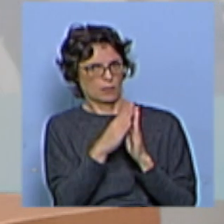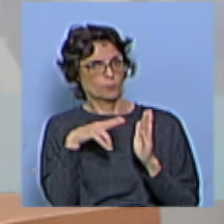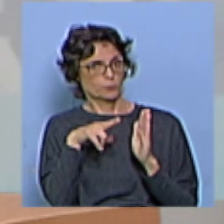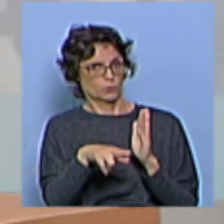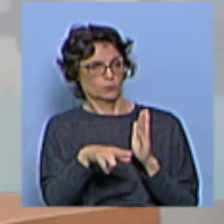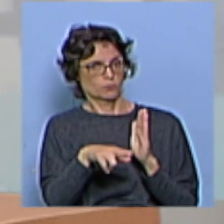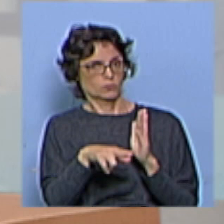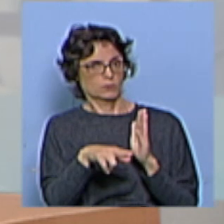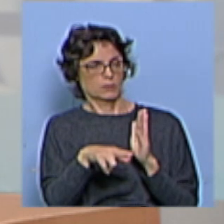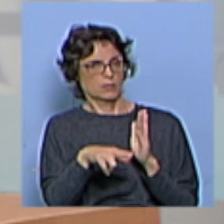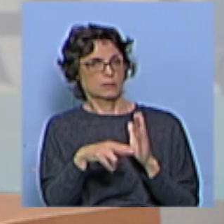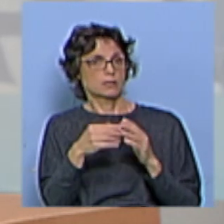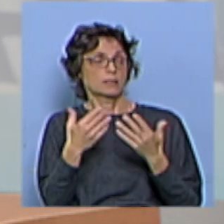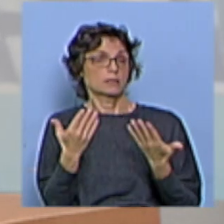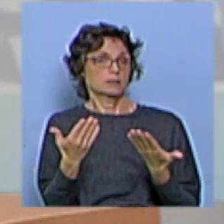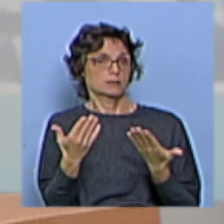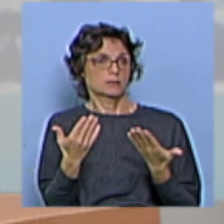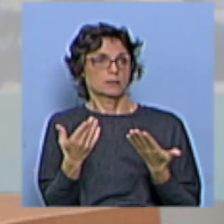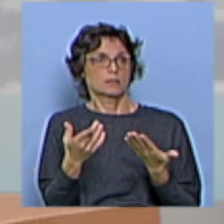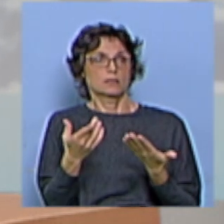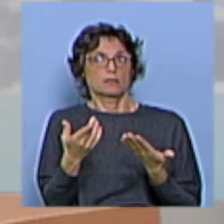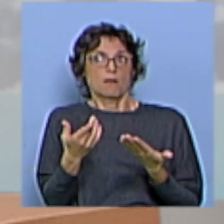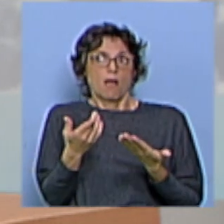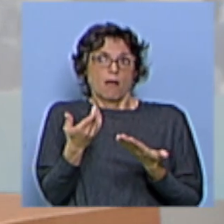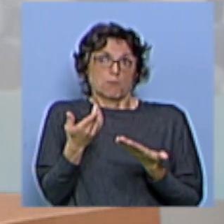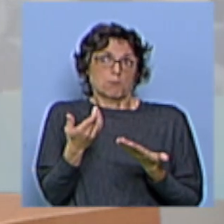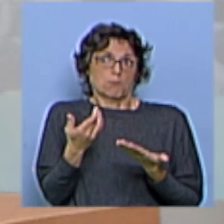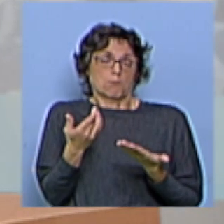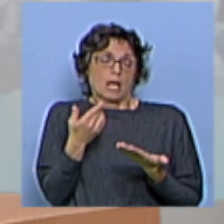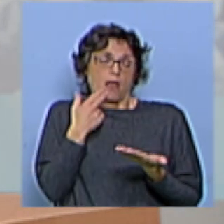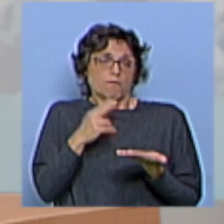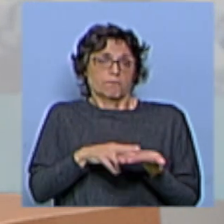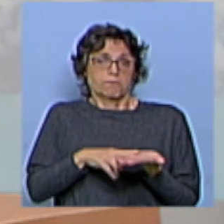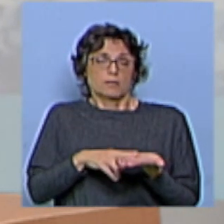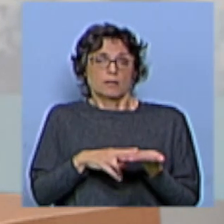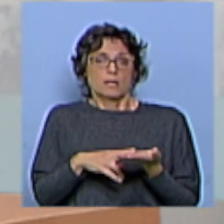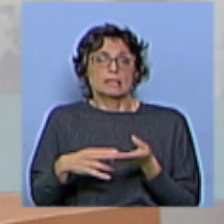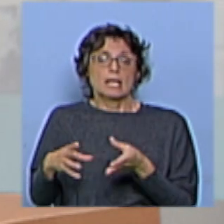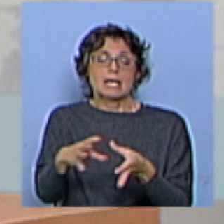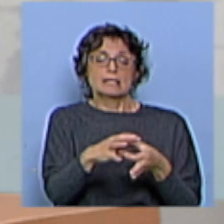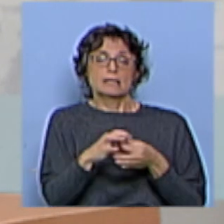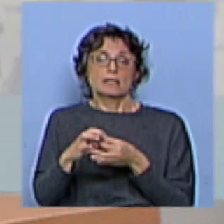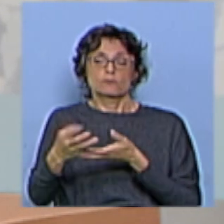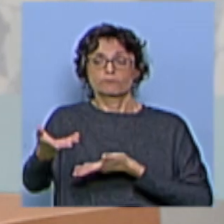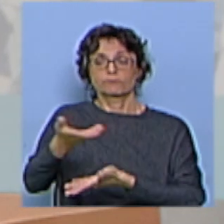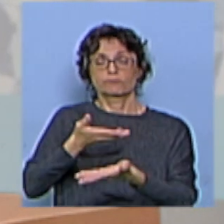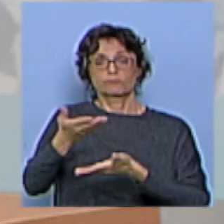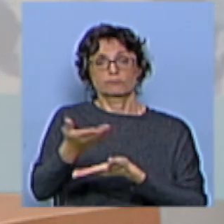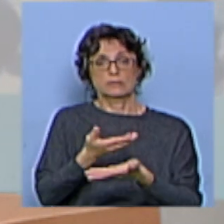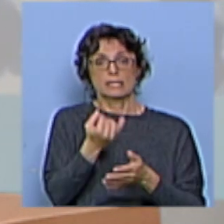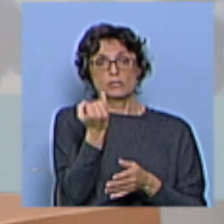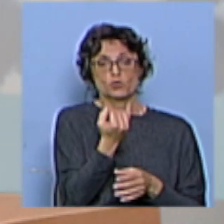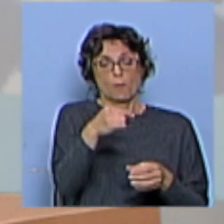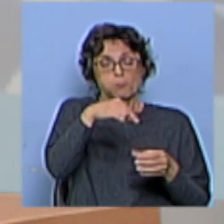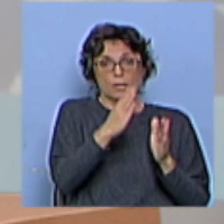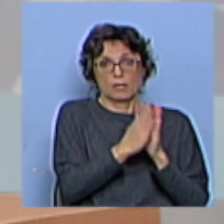isso, mas também por essa razão, as relações entre as instituições da Igreja e outras instituições fora da Igreja